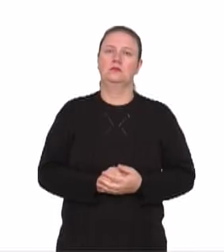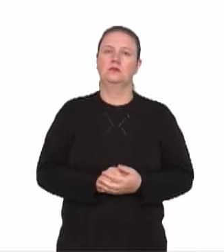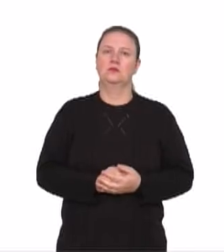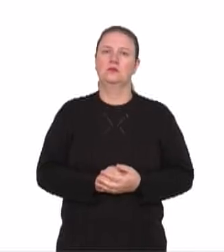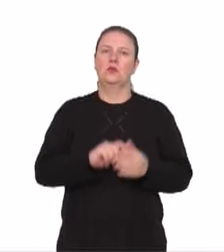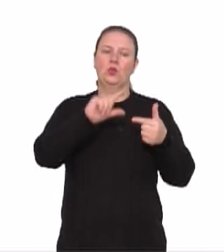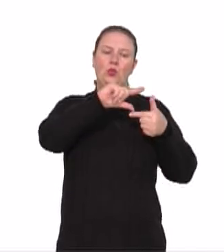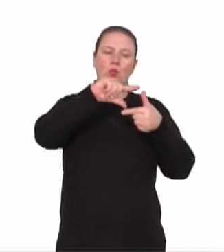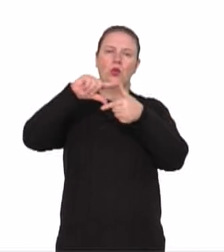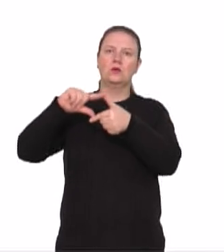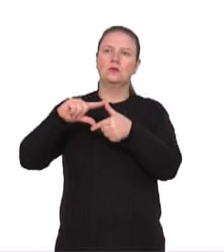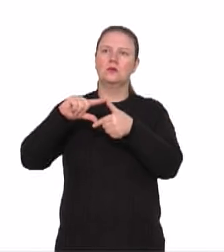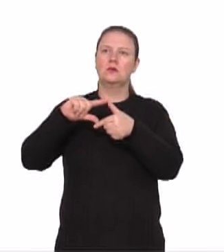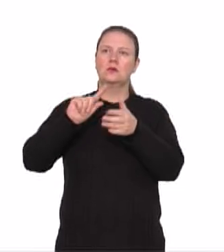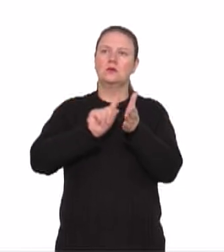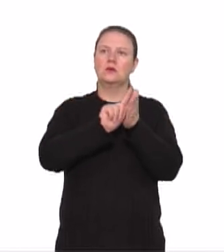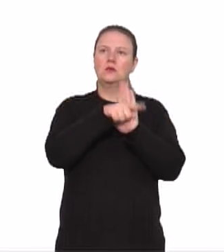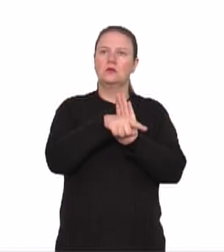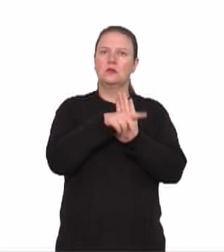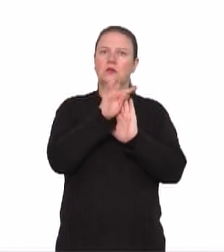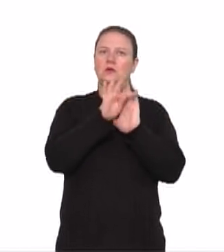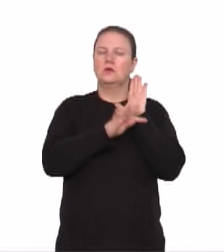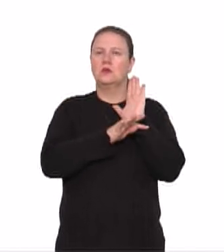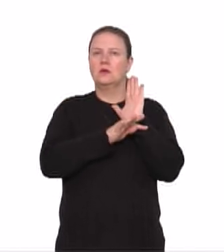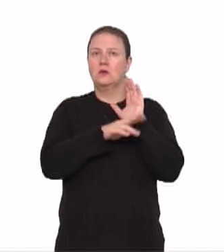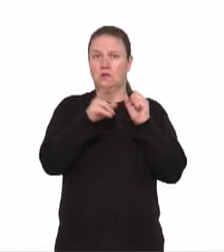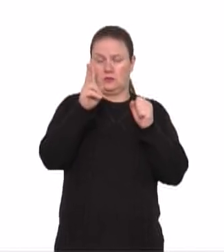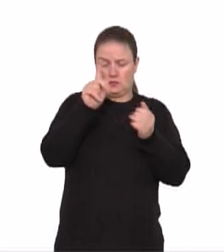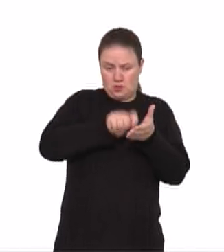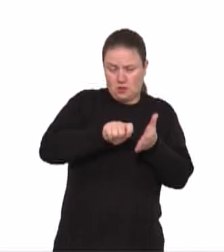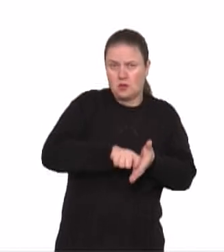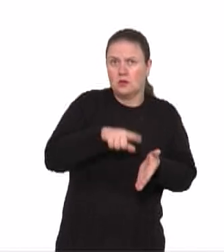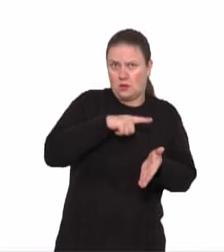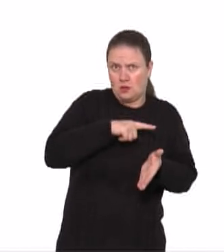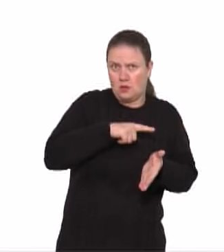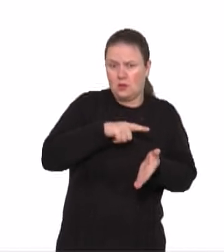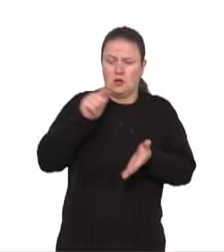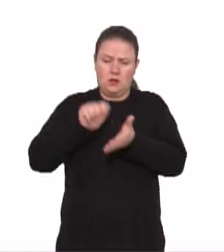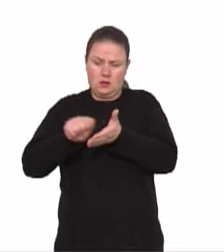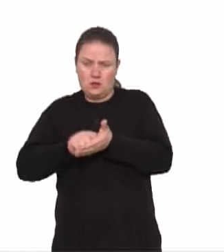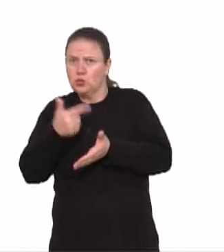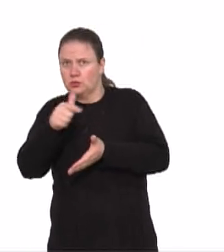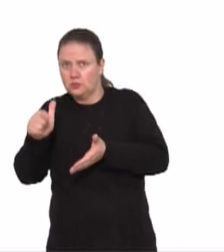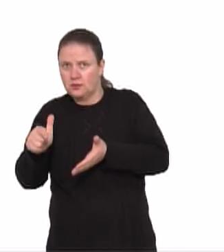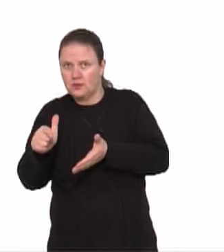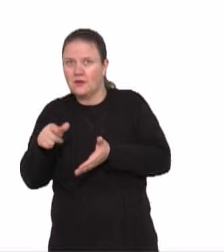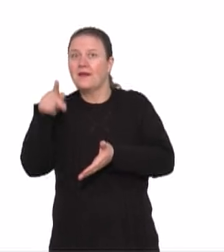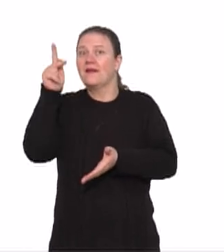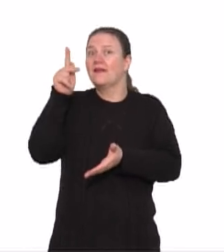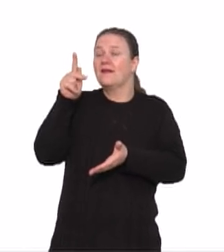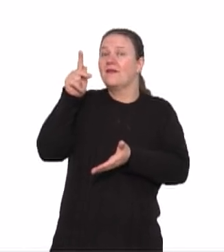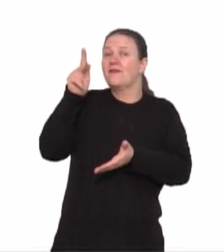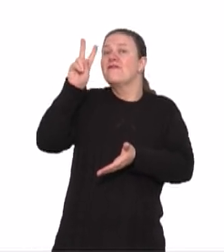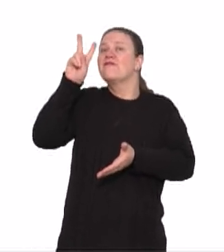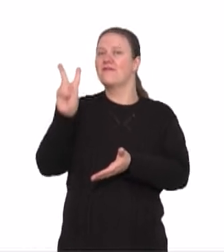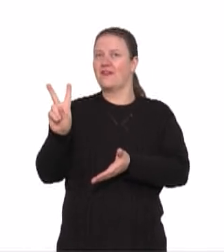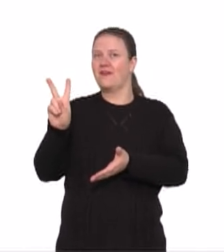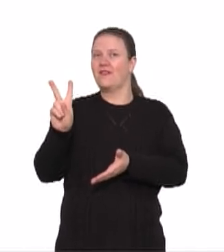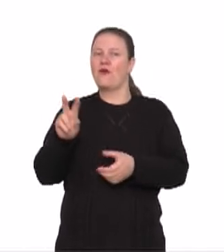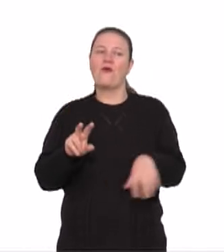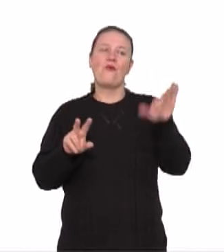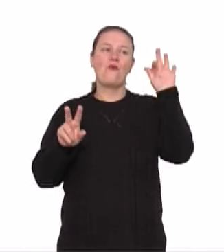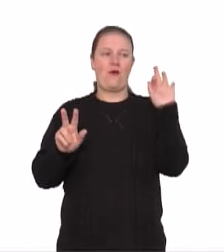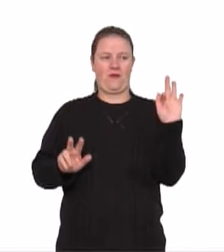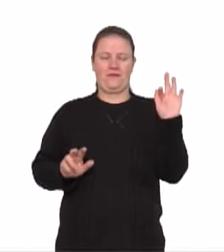gênero textual com linguagem verbal e não verbal? Será que isso é verdadeiro ou falso? Marque V ou F.